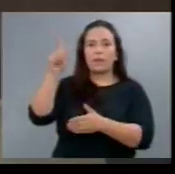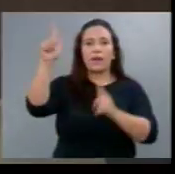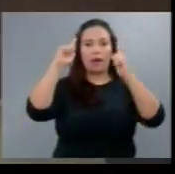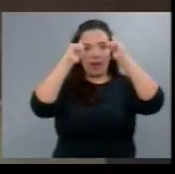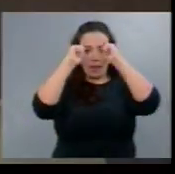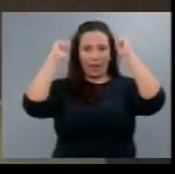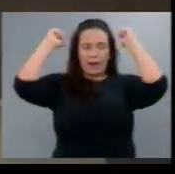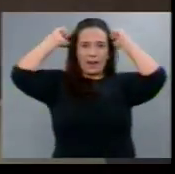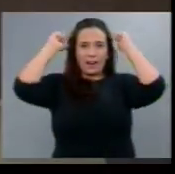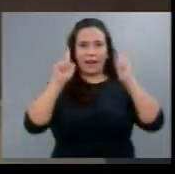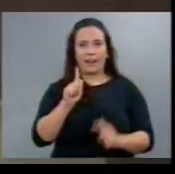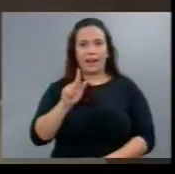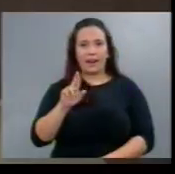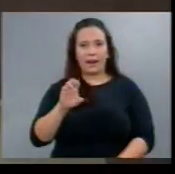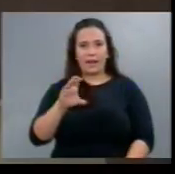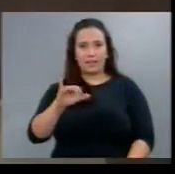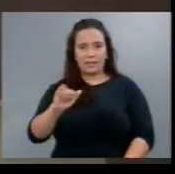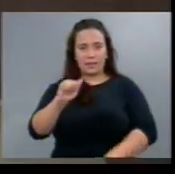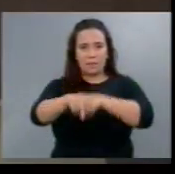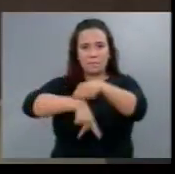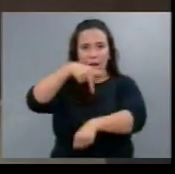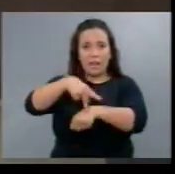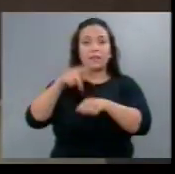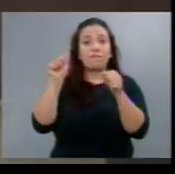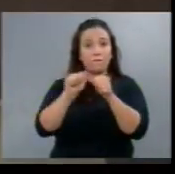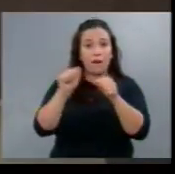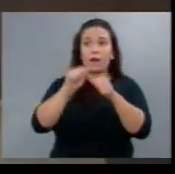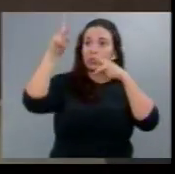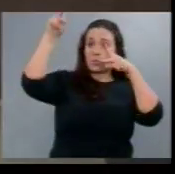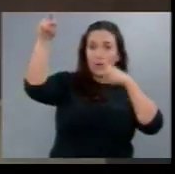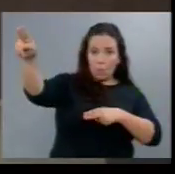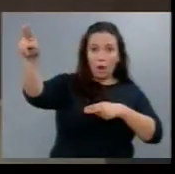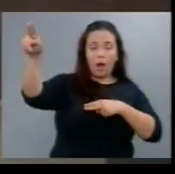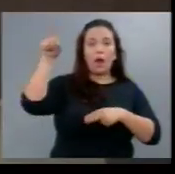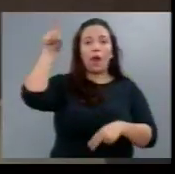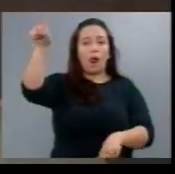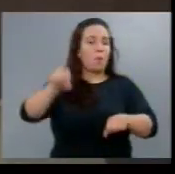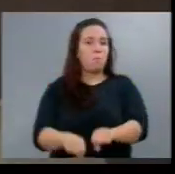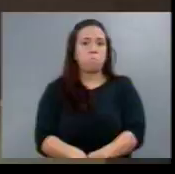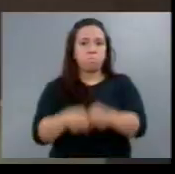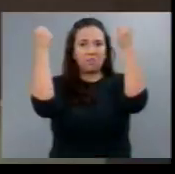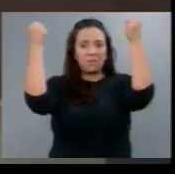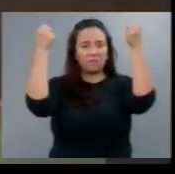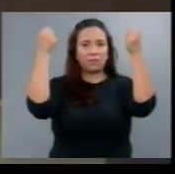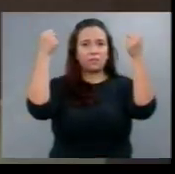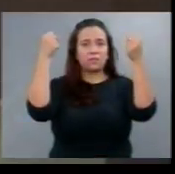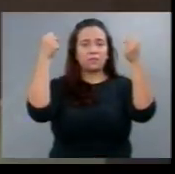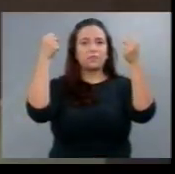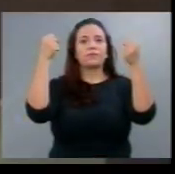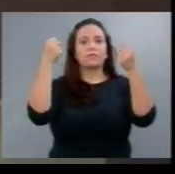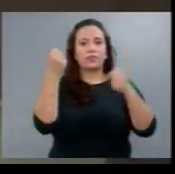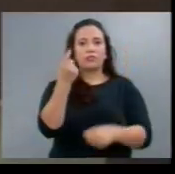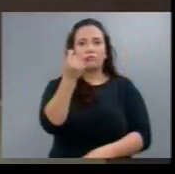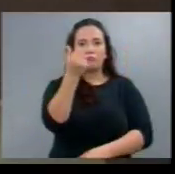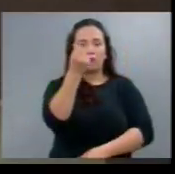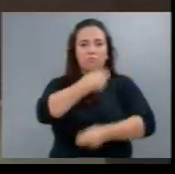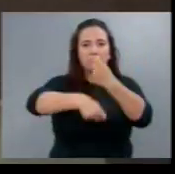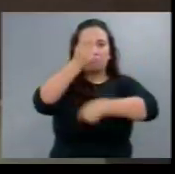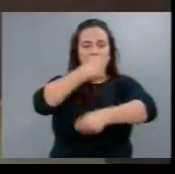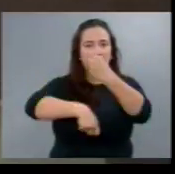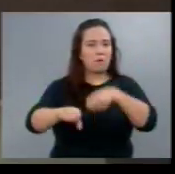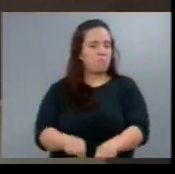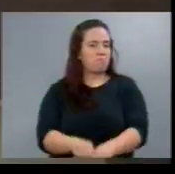para quebrar. A Grécia que quebrou. E foi, obviamente, recuperar a Grécia